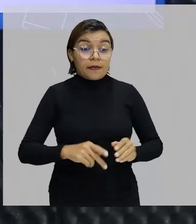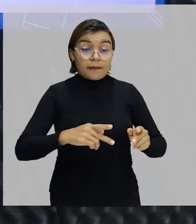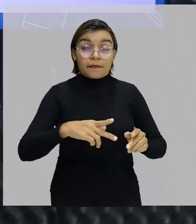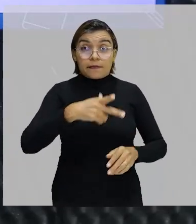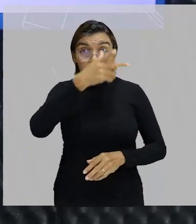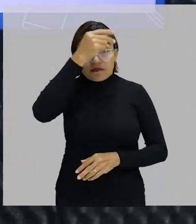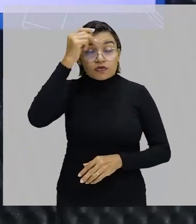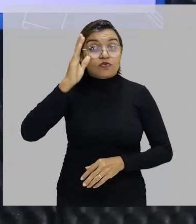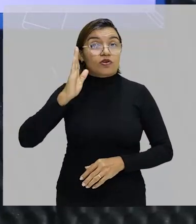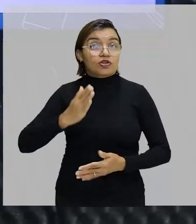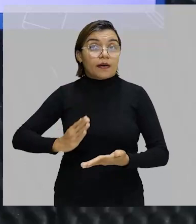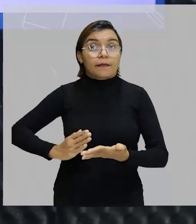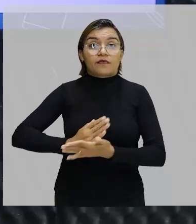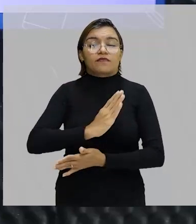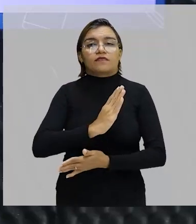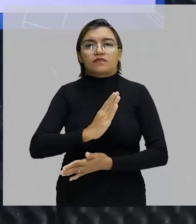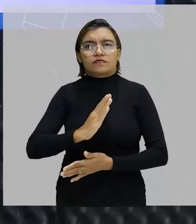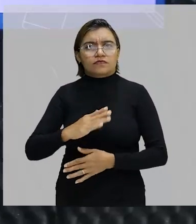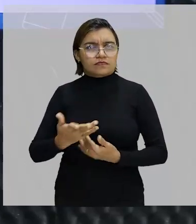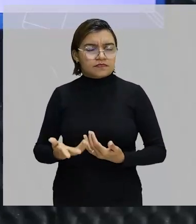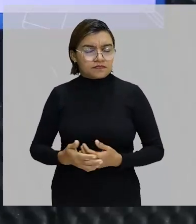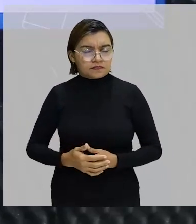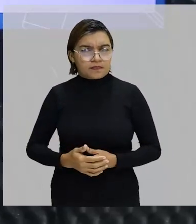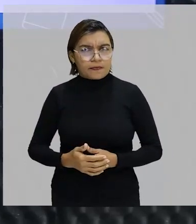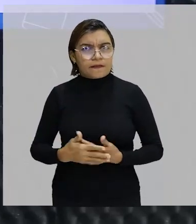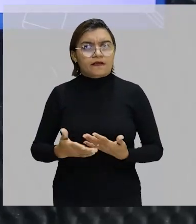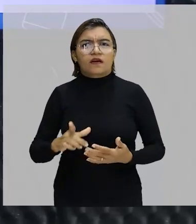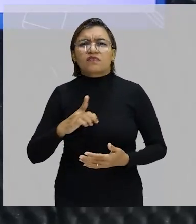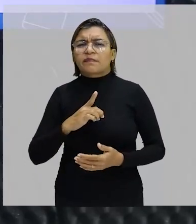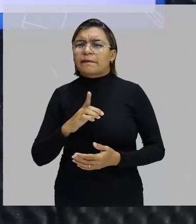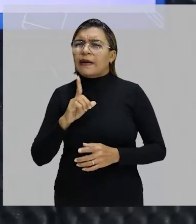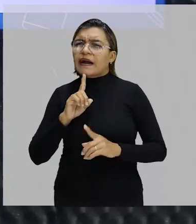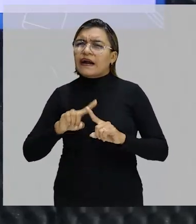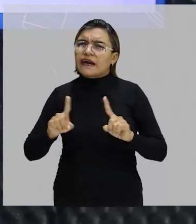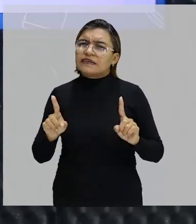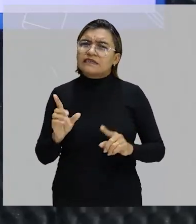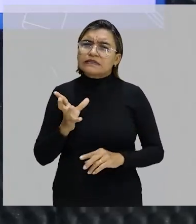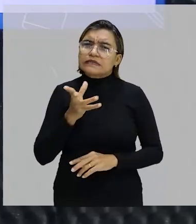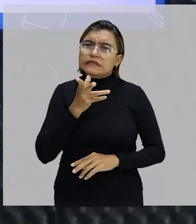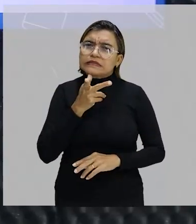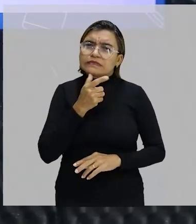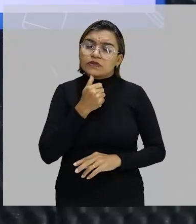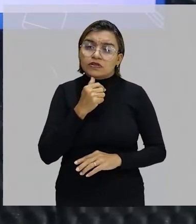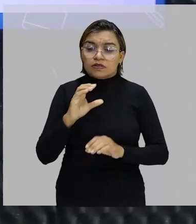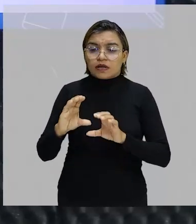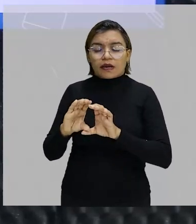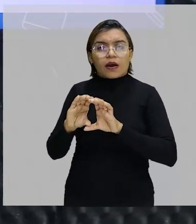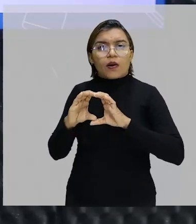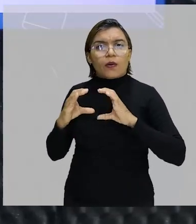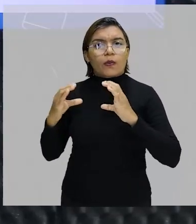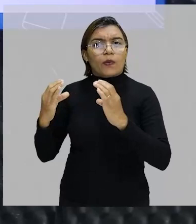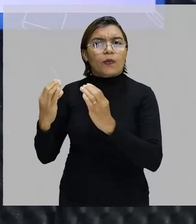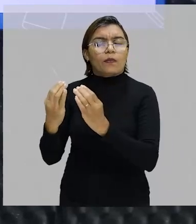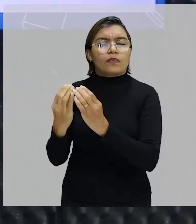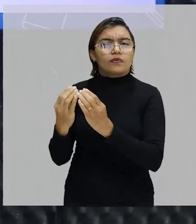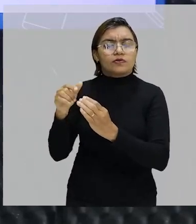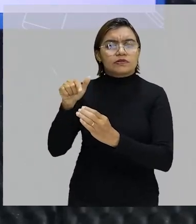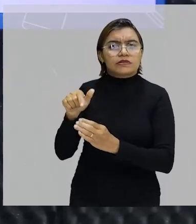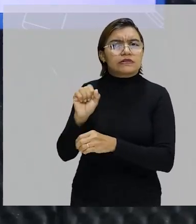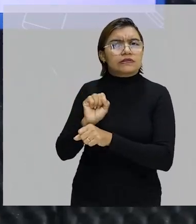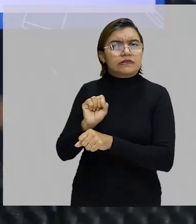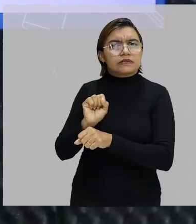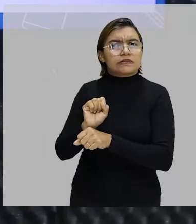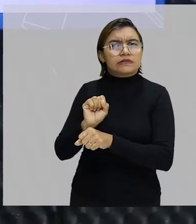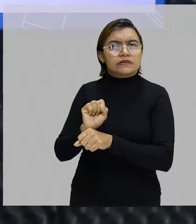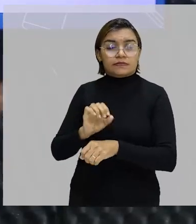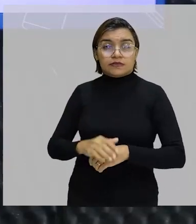aprovaram, o prefeito já sancionou, o governador já sancionou, enfim. Aí só que está demorando. Aí a comunidade que já sabe que aquilo ali já foi aprovado, faz um